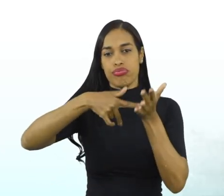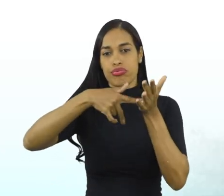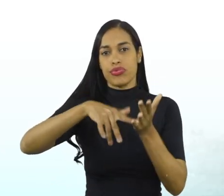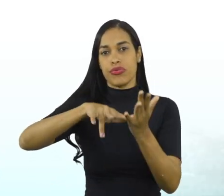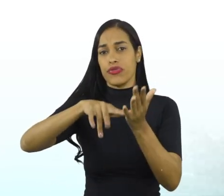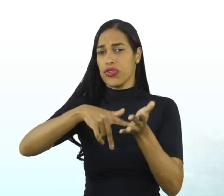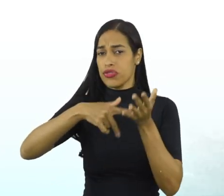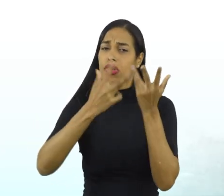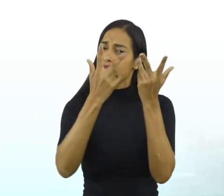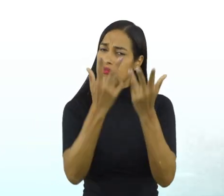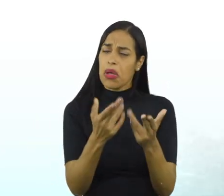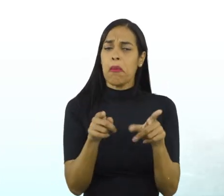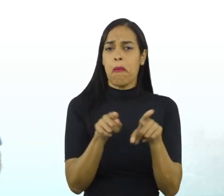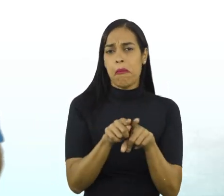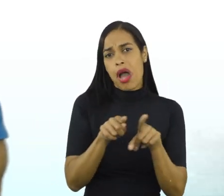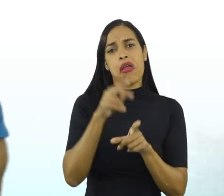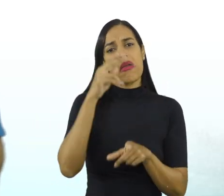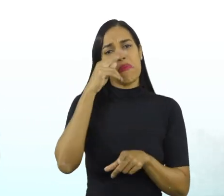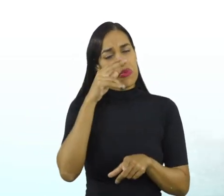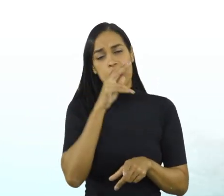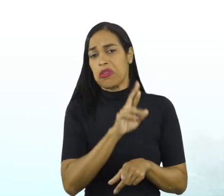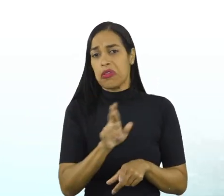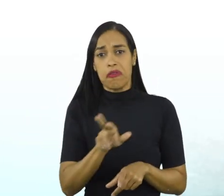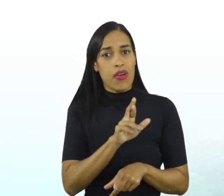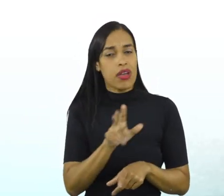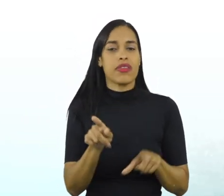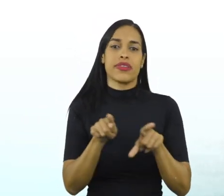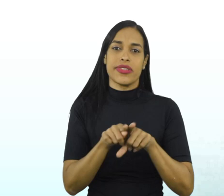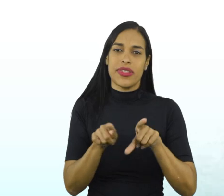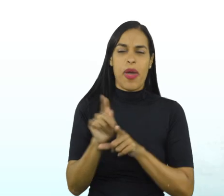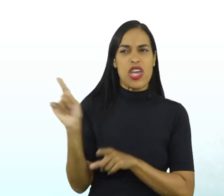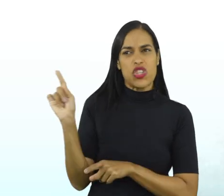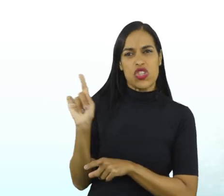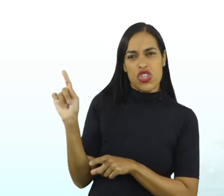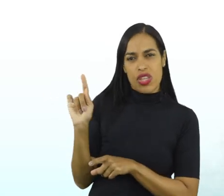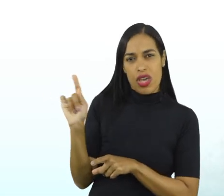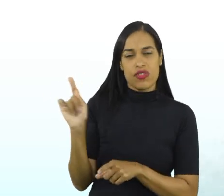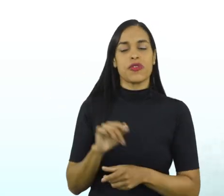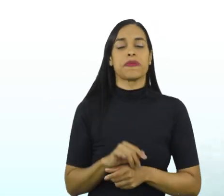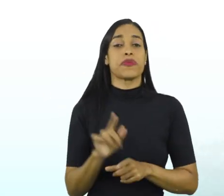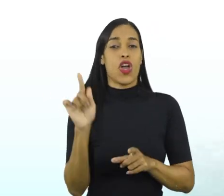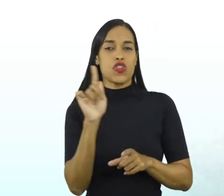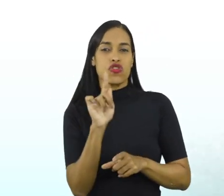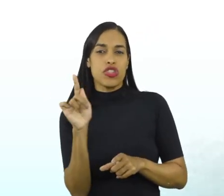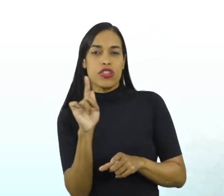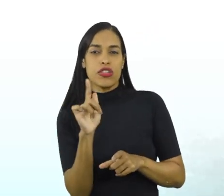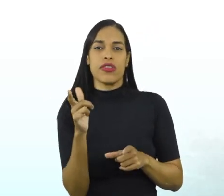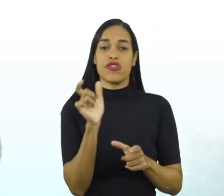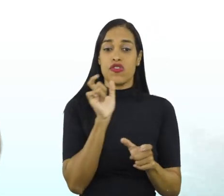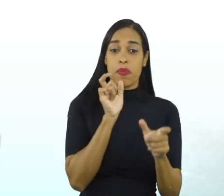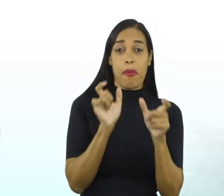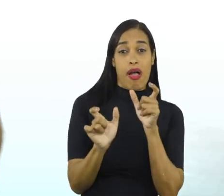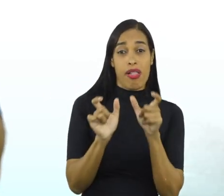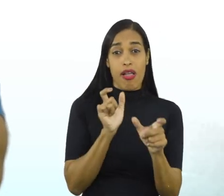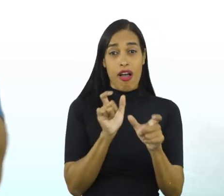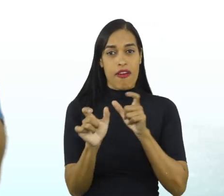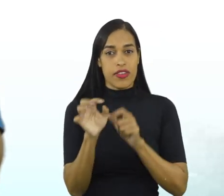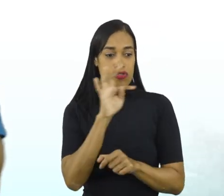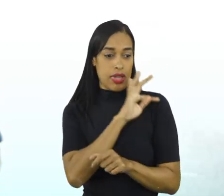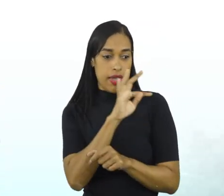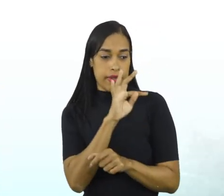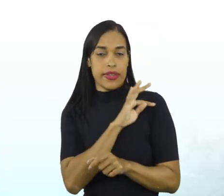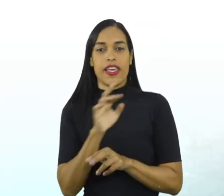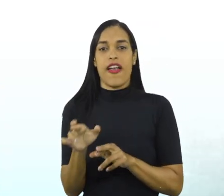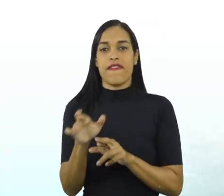respeito, o surfista também ele fala de uma forma diferenciada. Então ele usa gírias. Então as gírias, os jargões, isso diz respeito muito